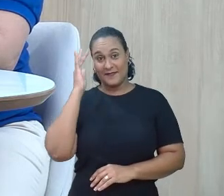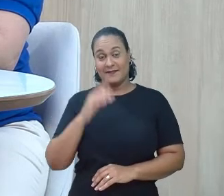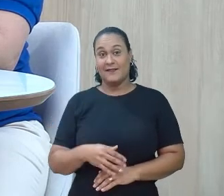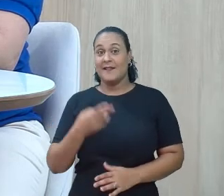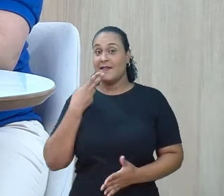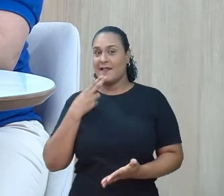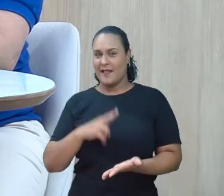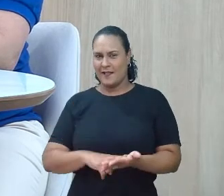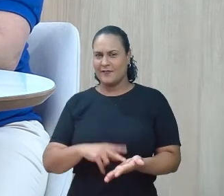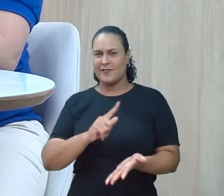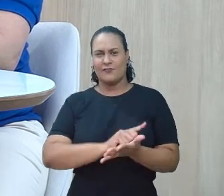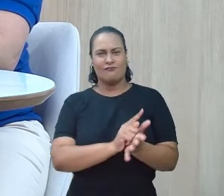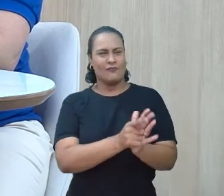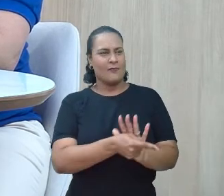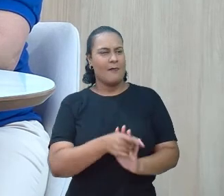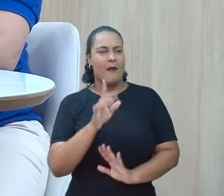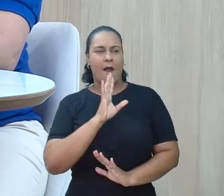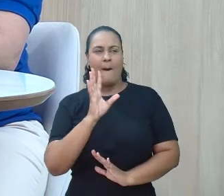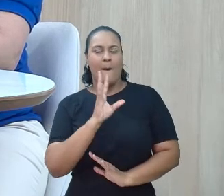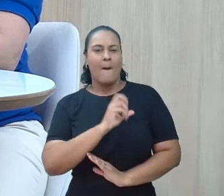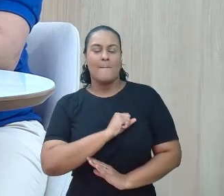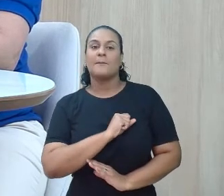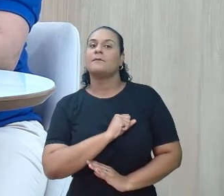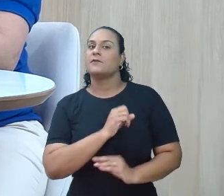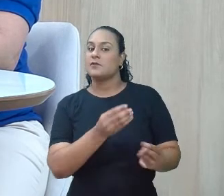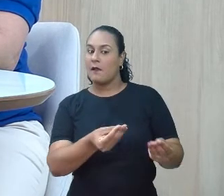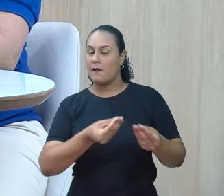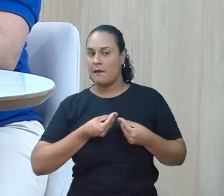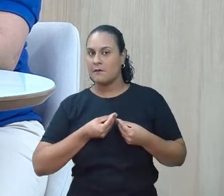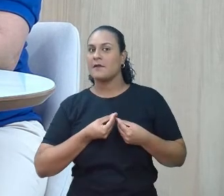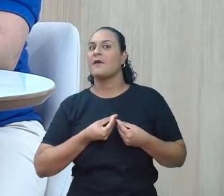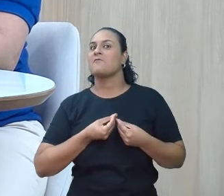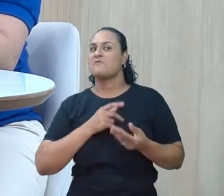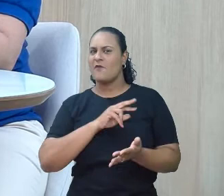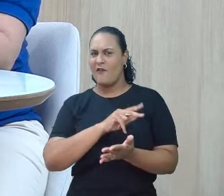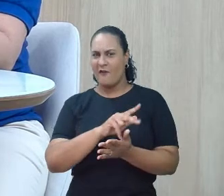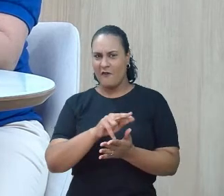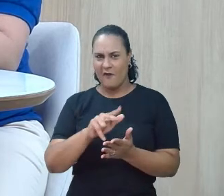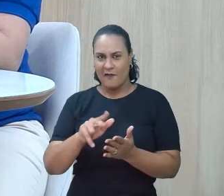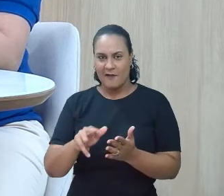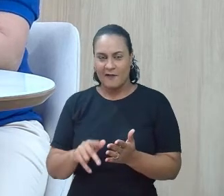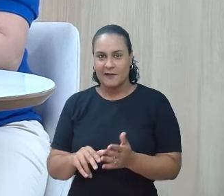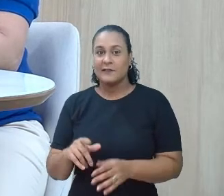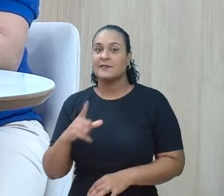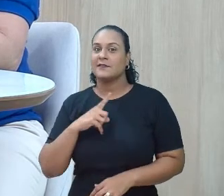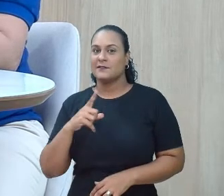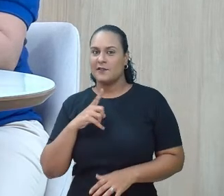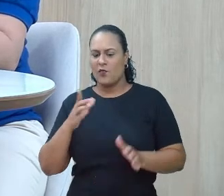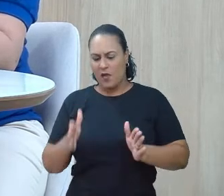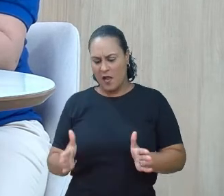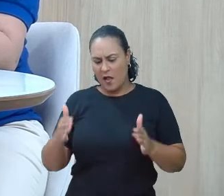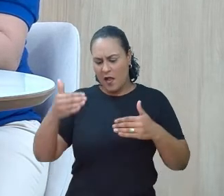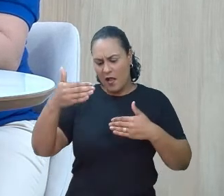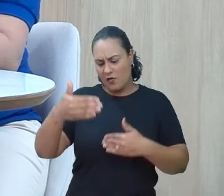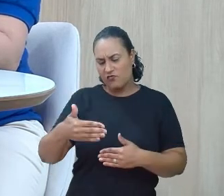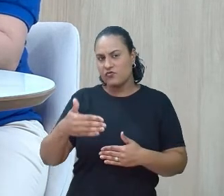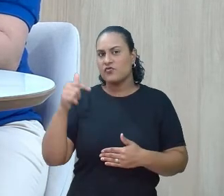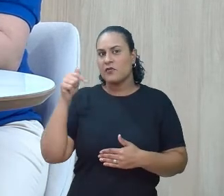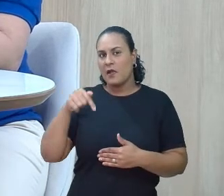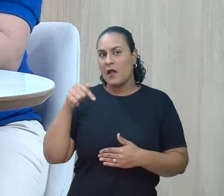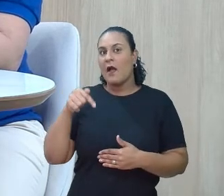carta é um gênero que eu amo e assim, já recebi muitas. Olha. E tem uma caixinha, sabe, lá que é